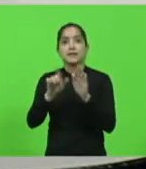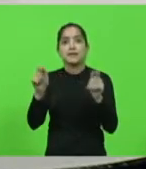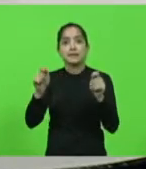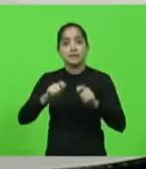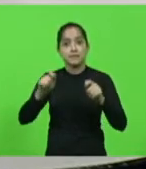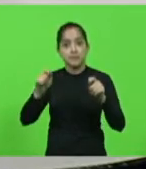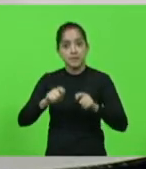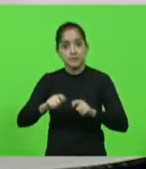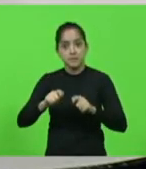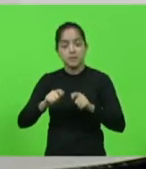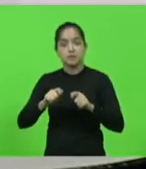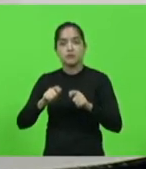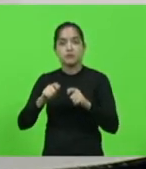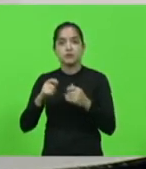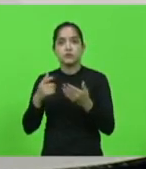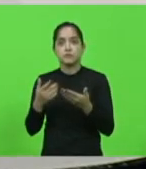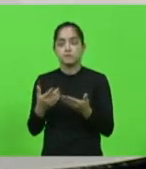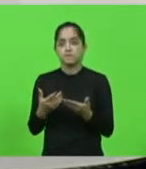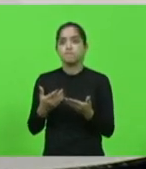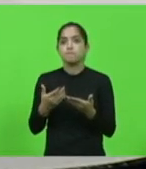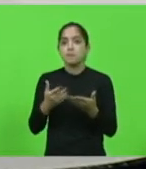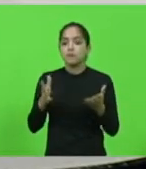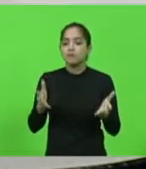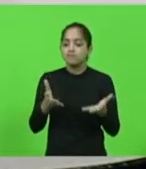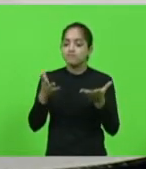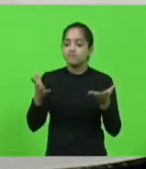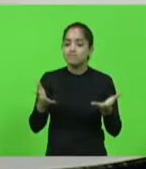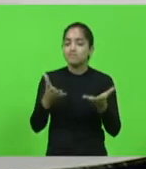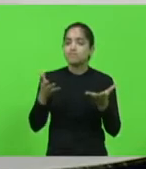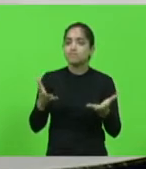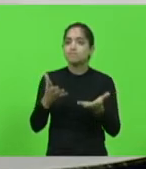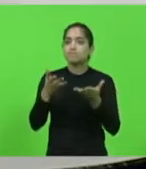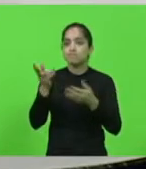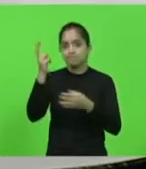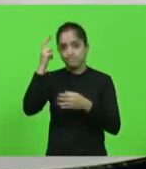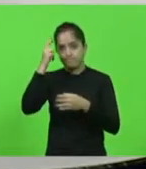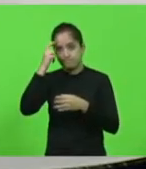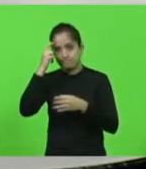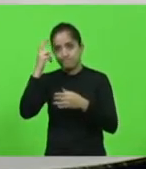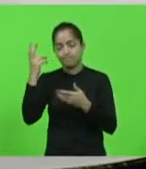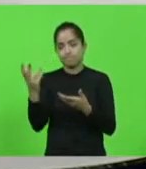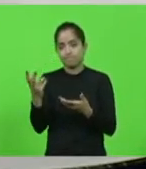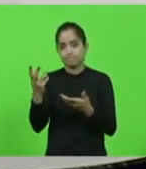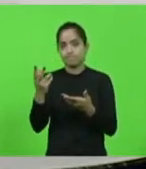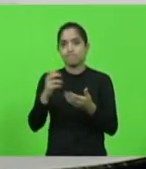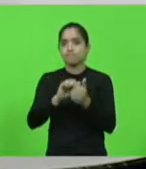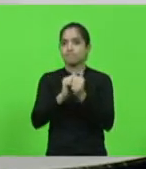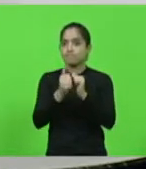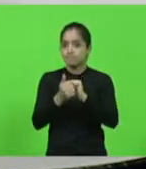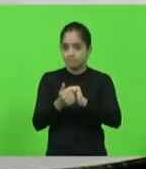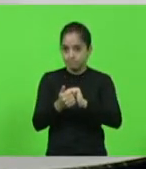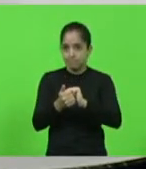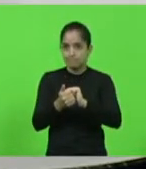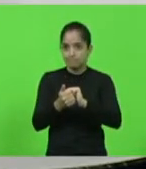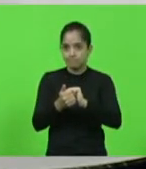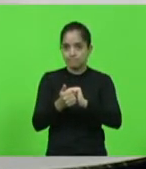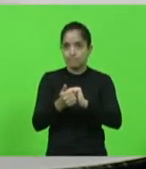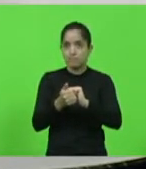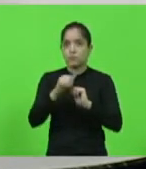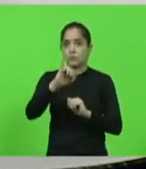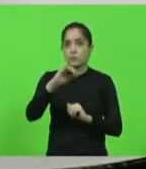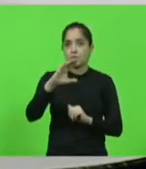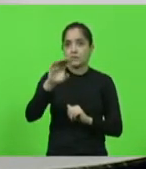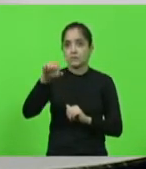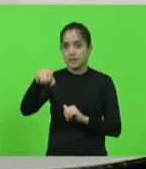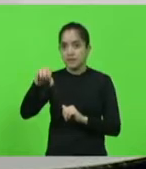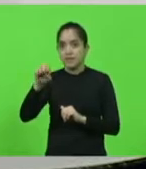que nós tenhamos o incentivo à cultura e ao esporte por meio do ICM.